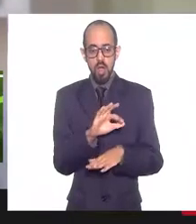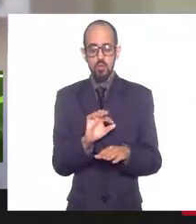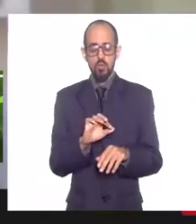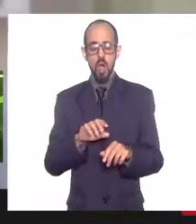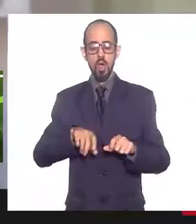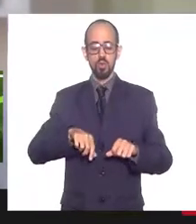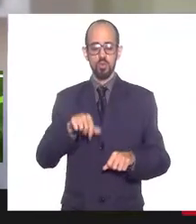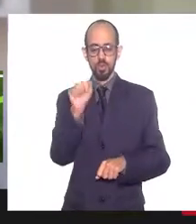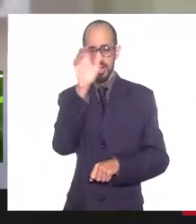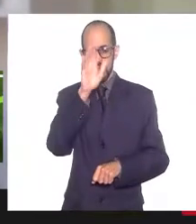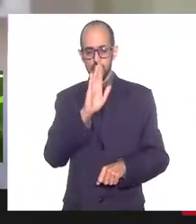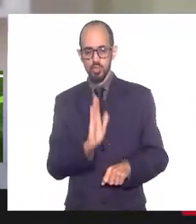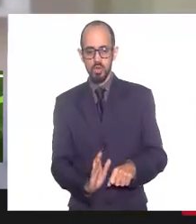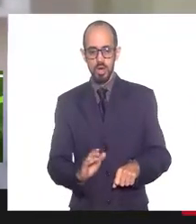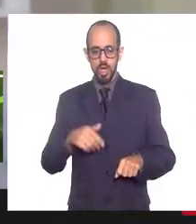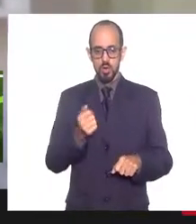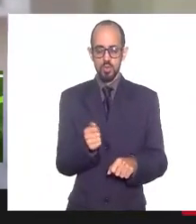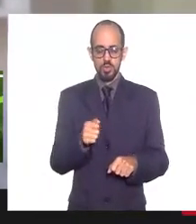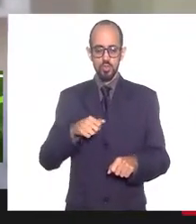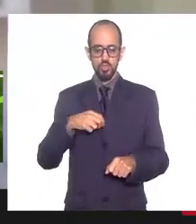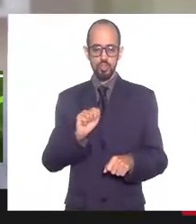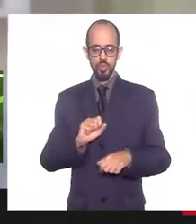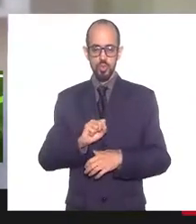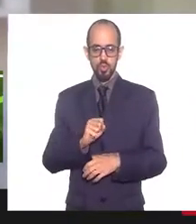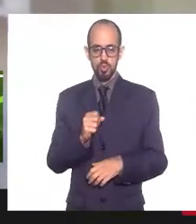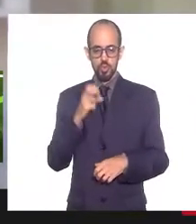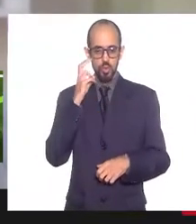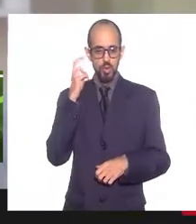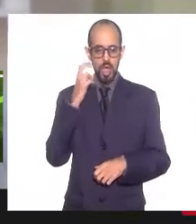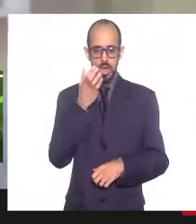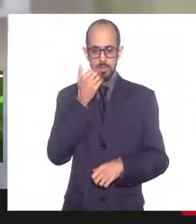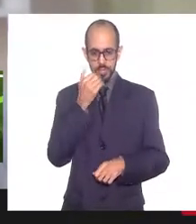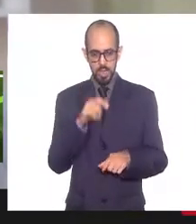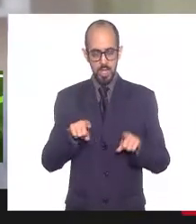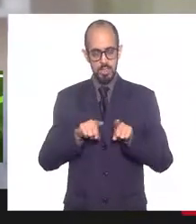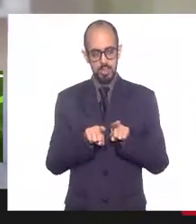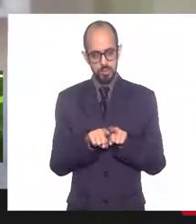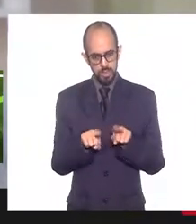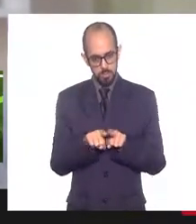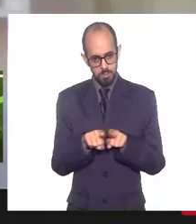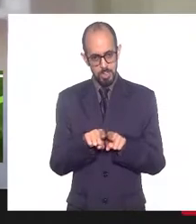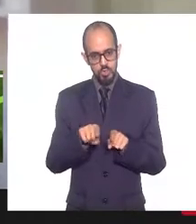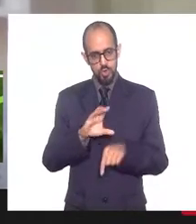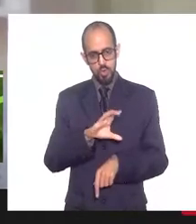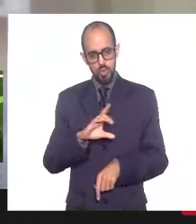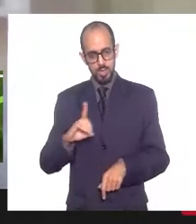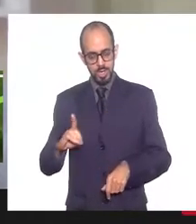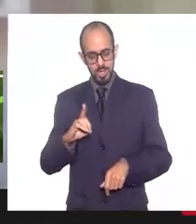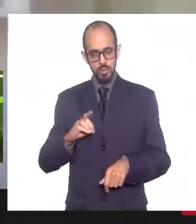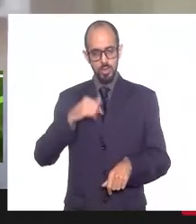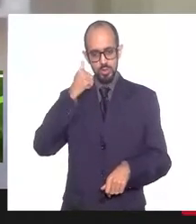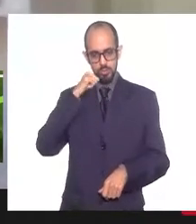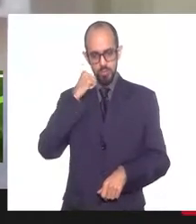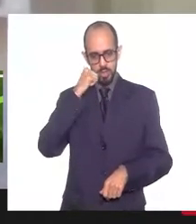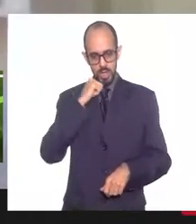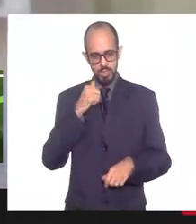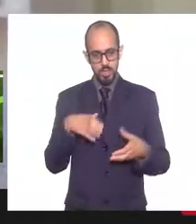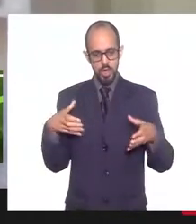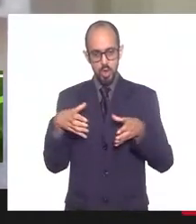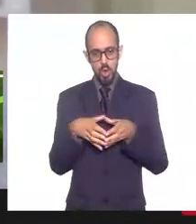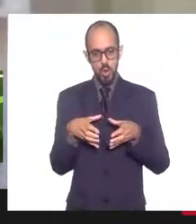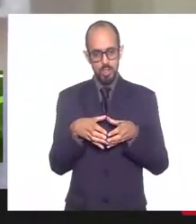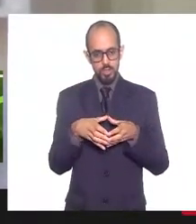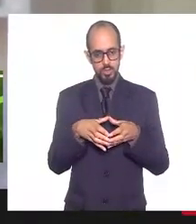Tradicional dos Povos Tradicionais de Matriz Africana, onde estou coordenadora estadual de mulheres, Coletivo Rede